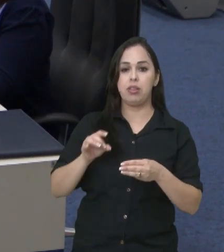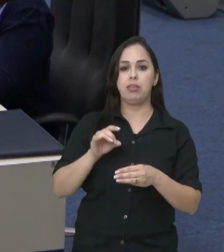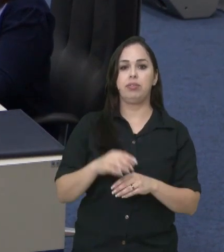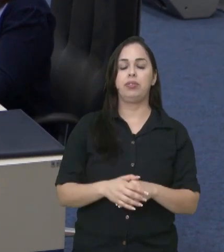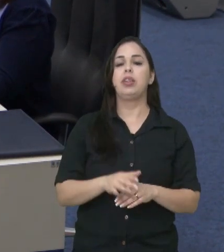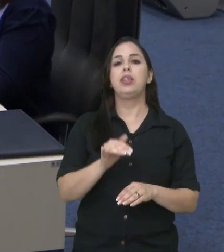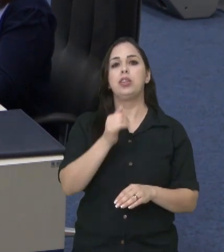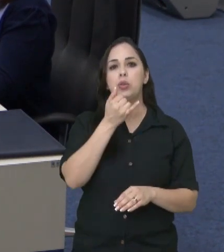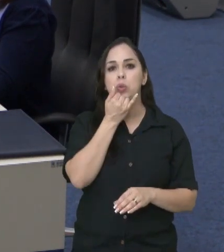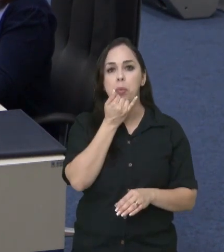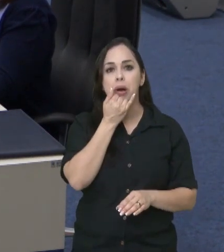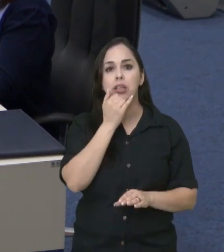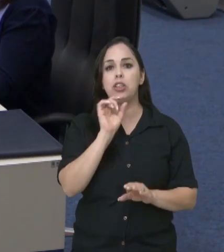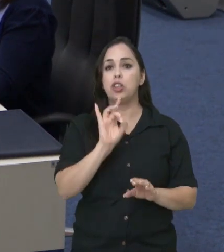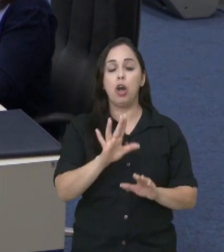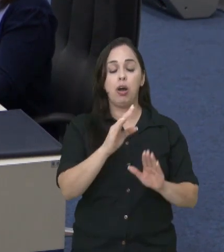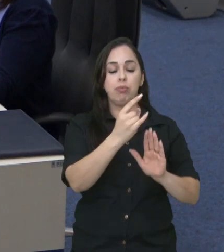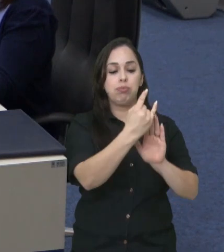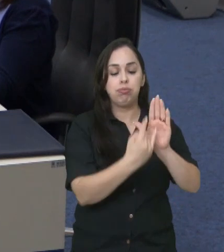Em votação, o requerimento